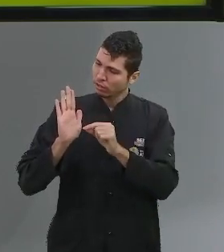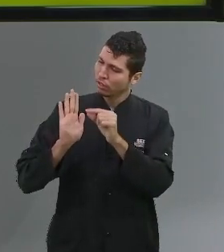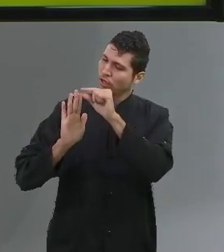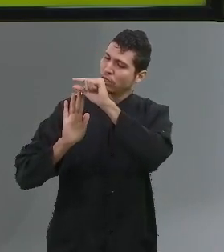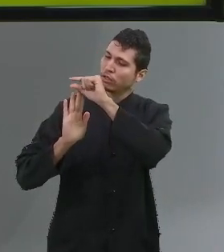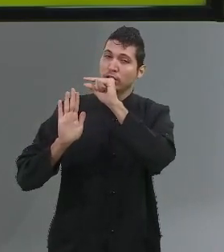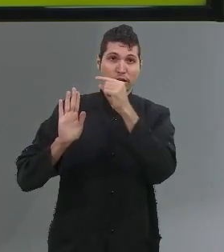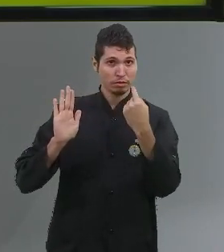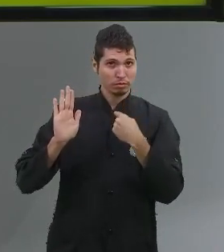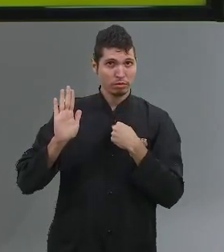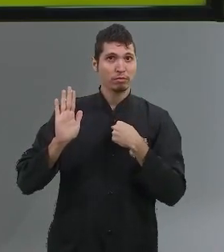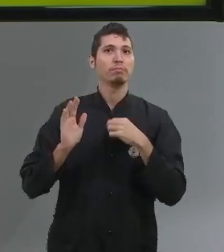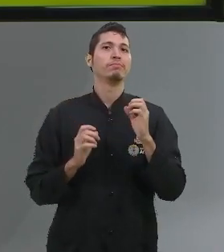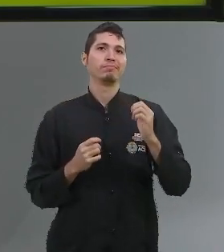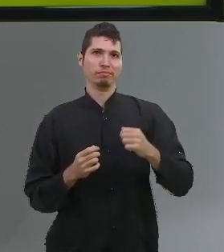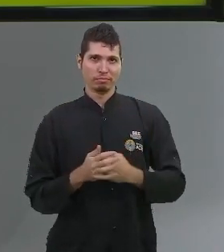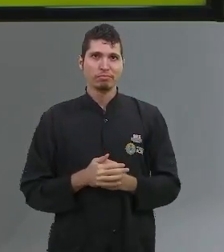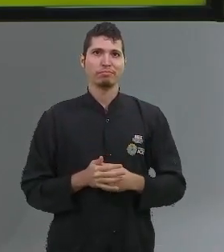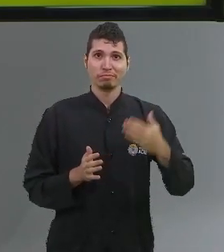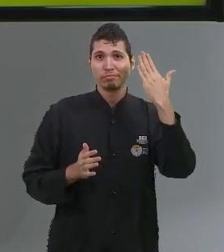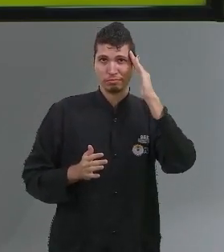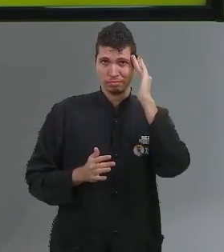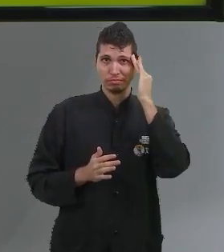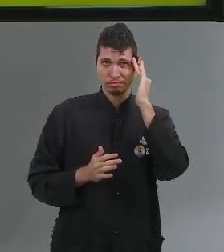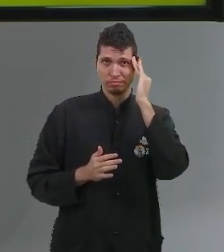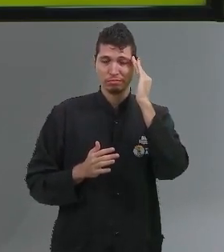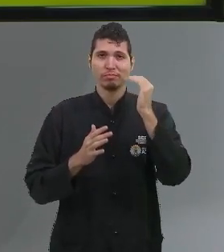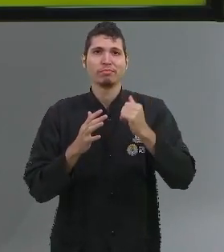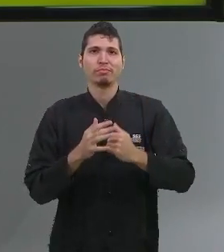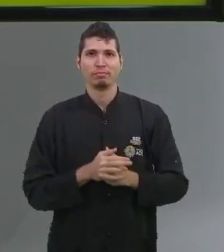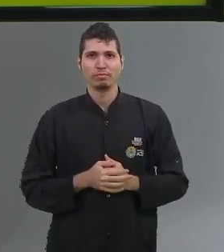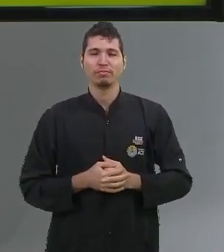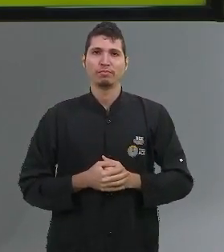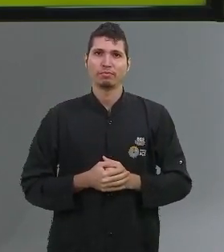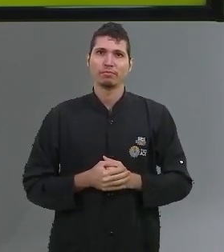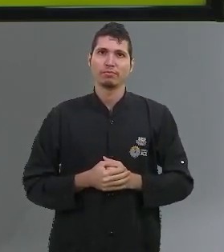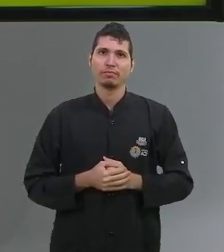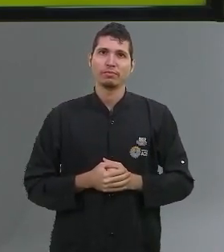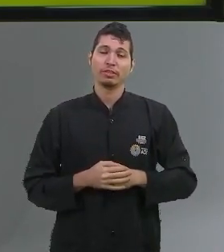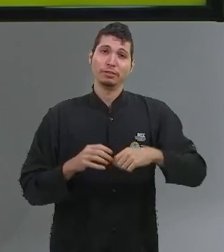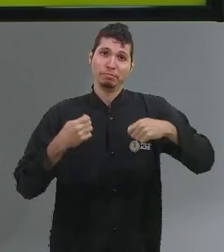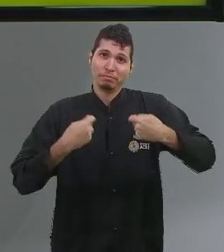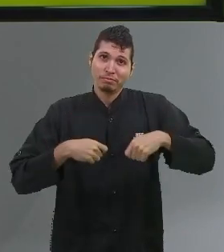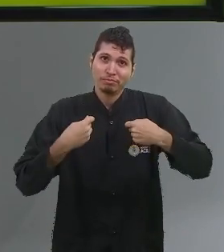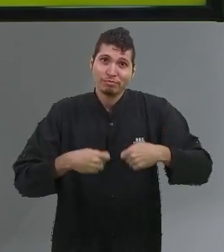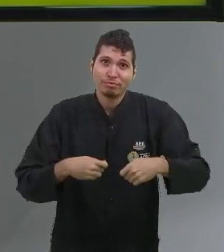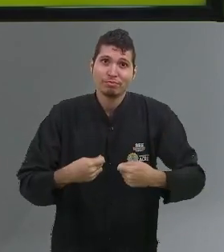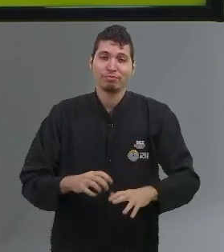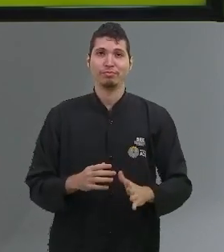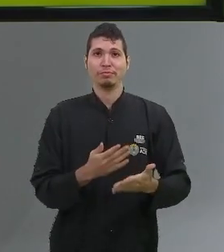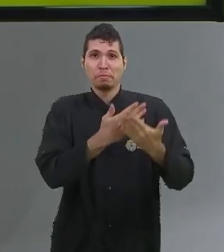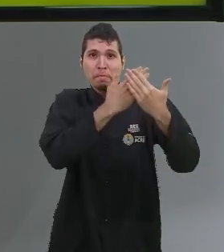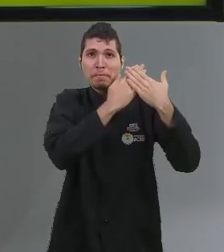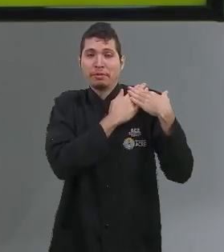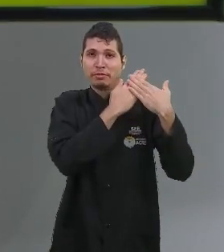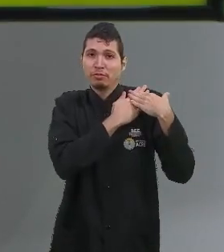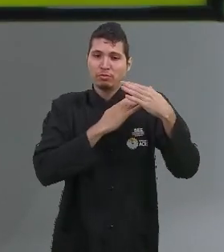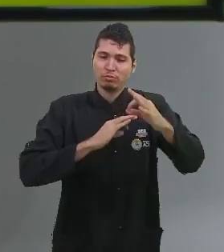ninguém ter controle de nada, porque todo mundo está fazendo a mesma coisa. Então a gente começa a delegar, e isso é importante, porque